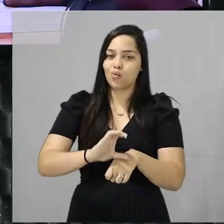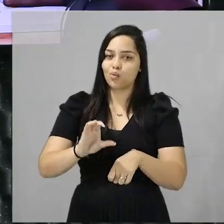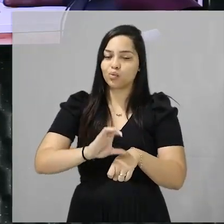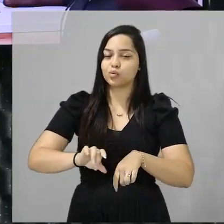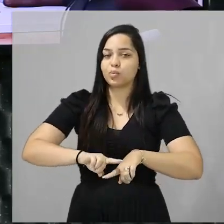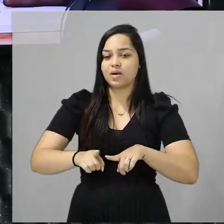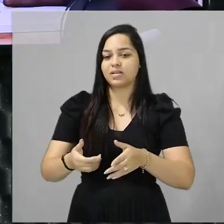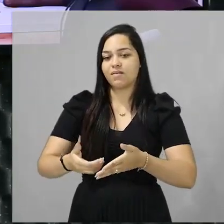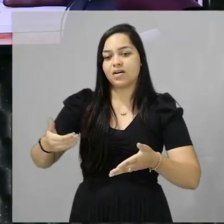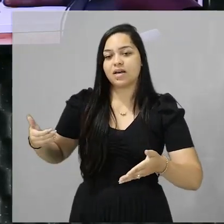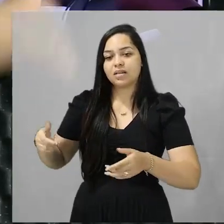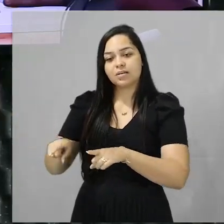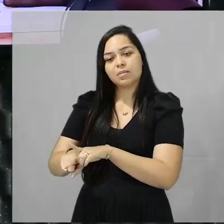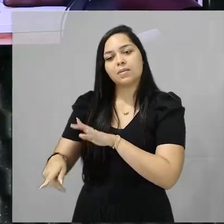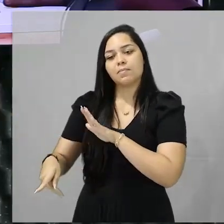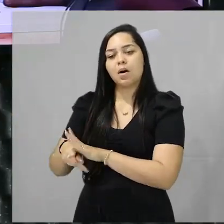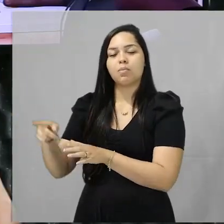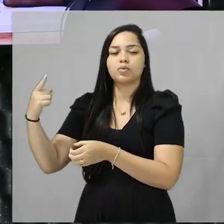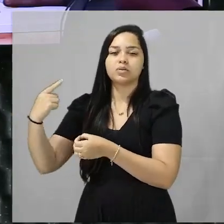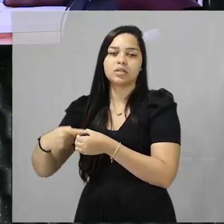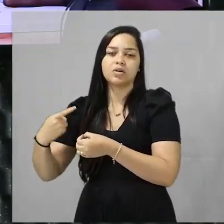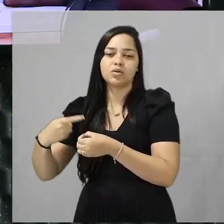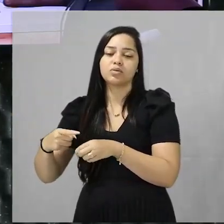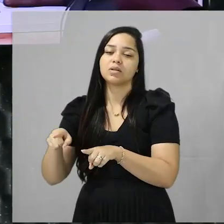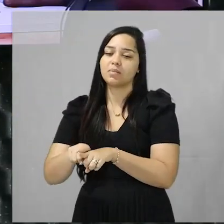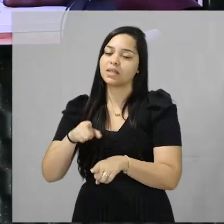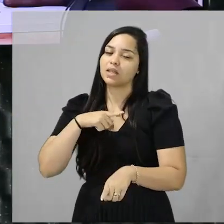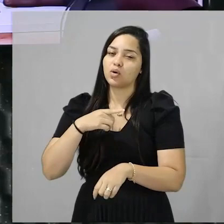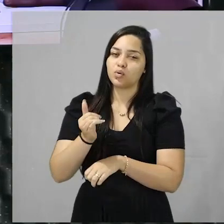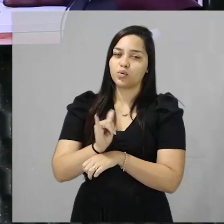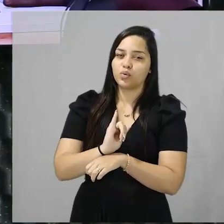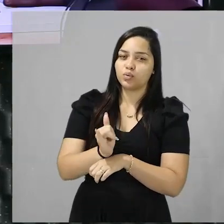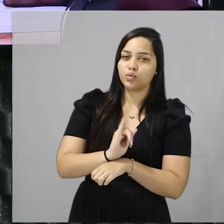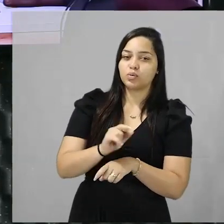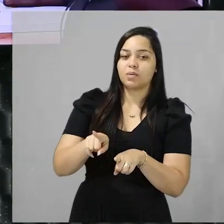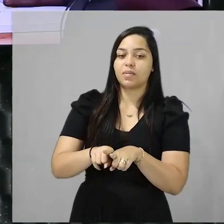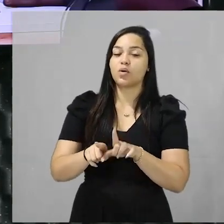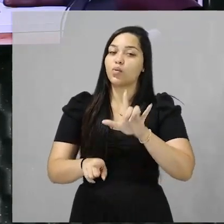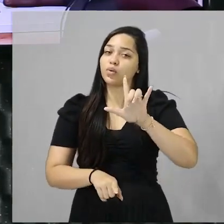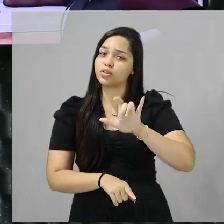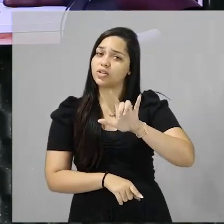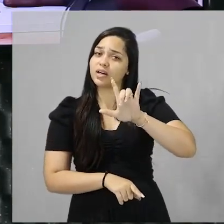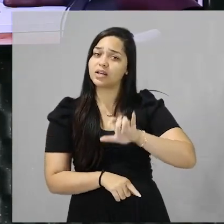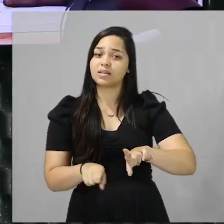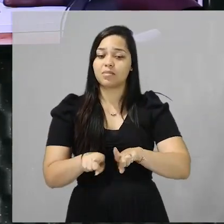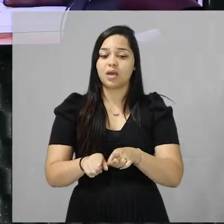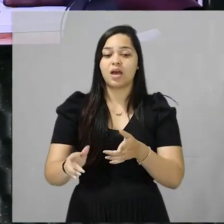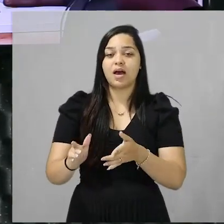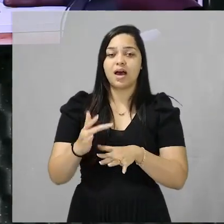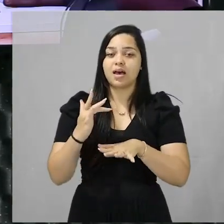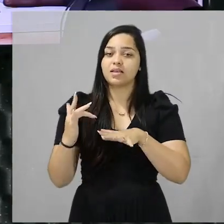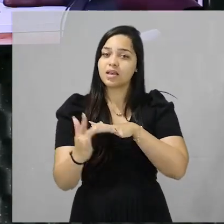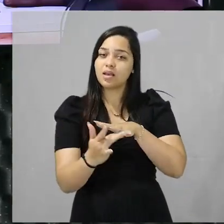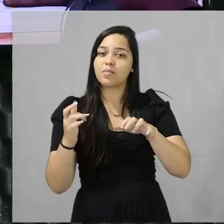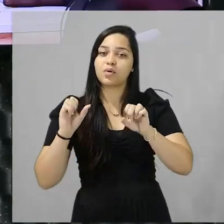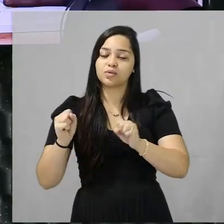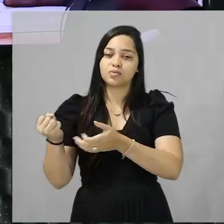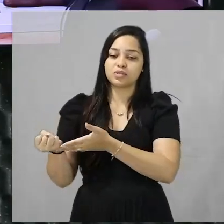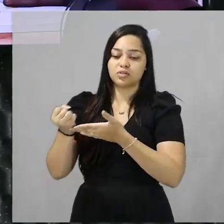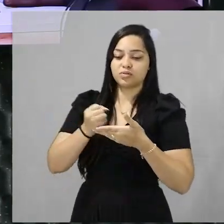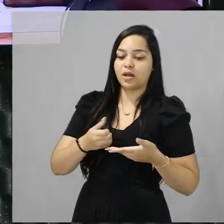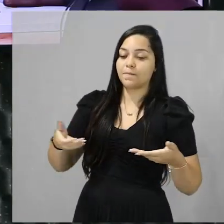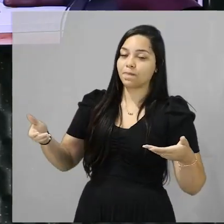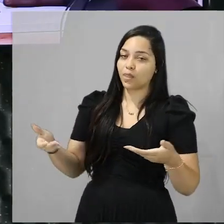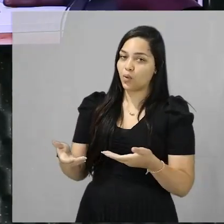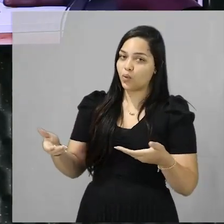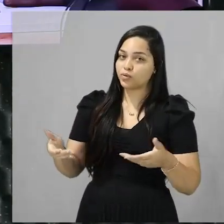estão mais afastados ou aqueles nos interiores. Nós temos o YouTube, nós temos o Instagram, nós temos aqui as redes sociais para nos ajudar